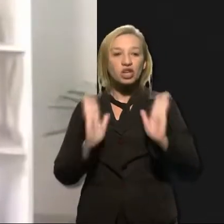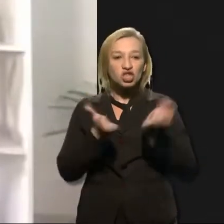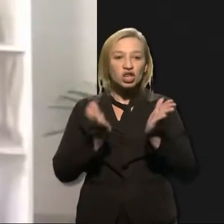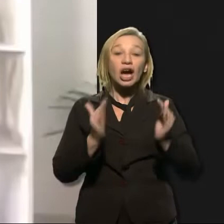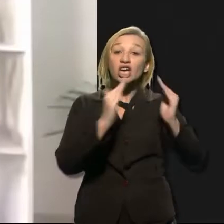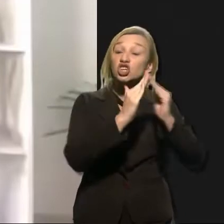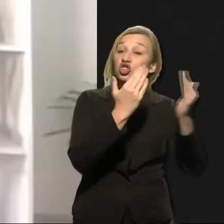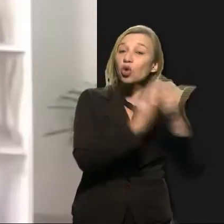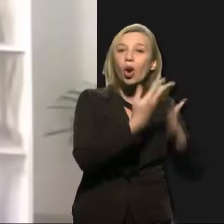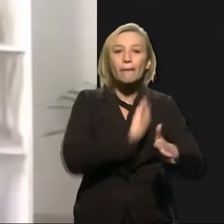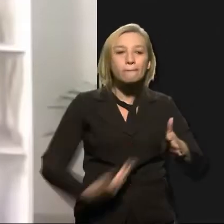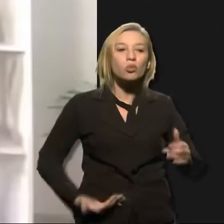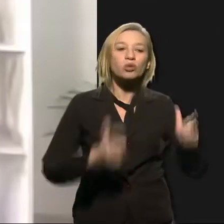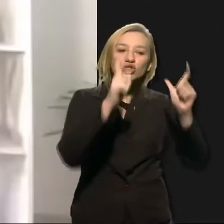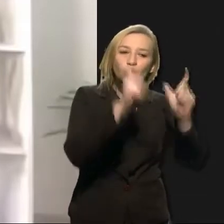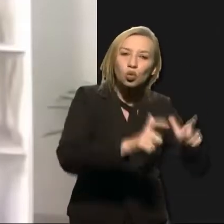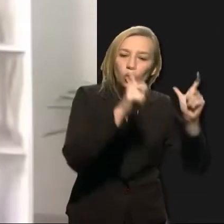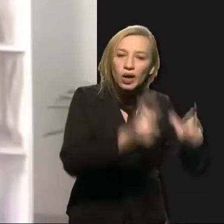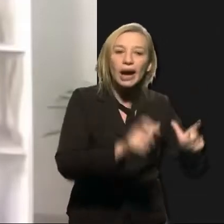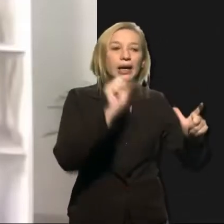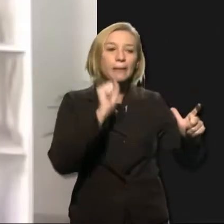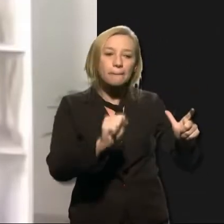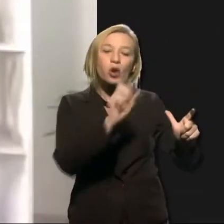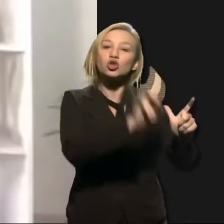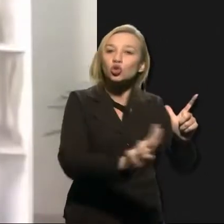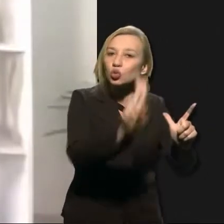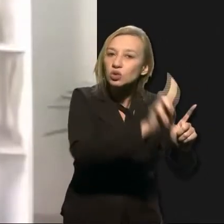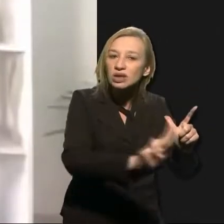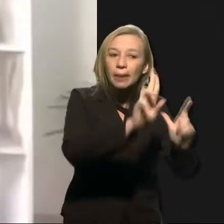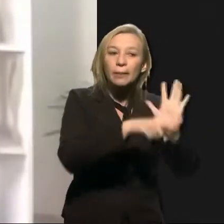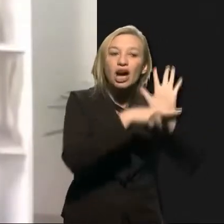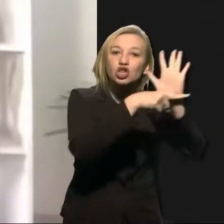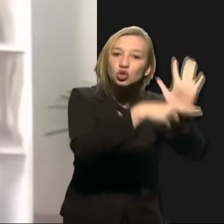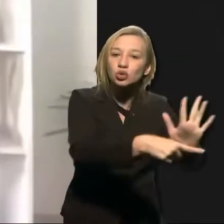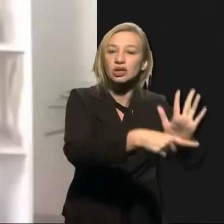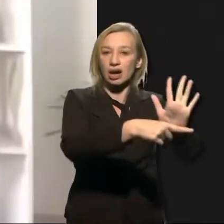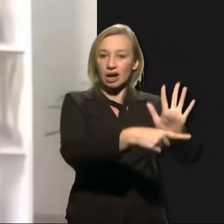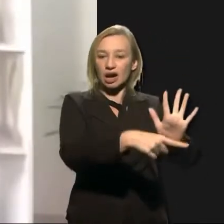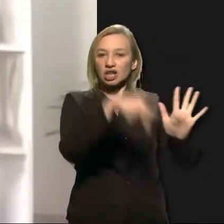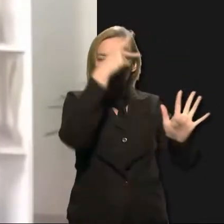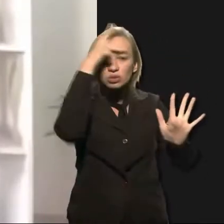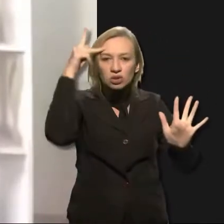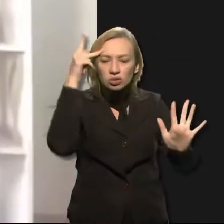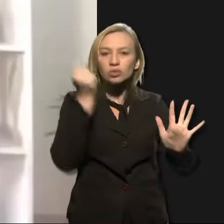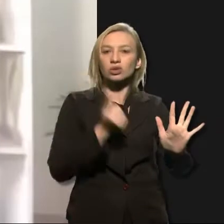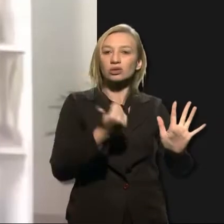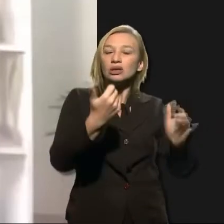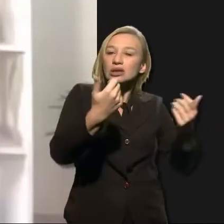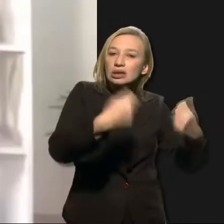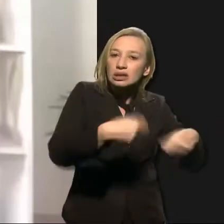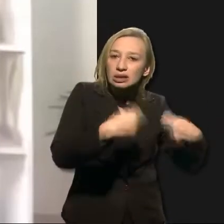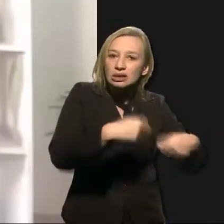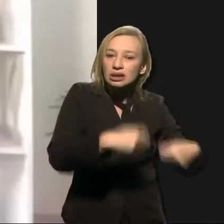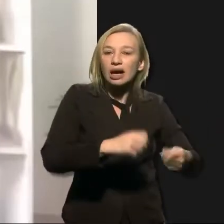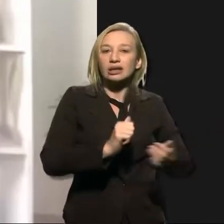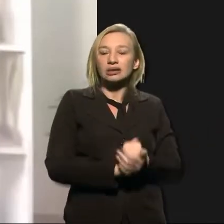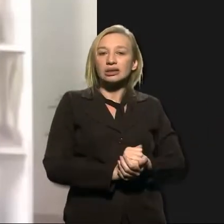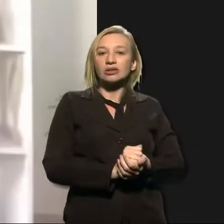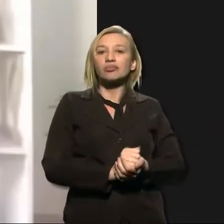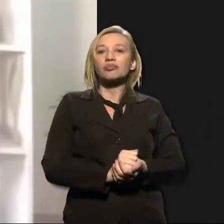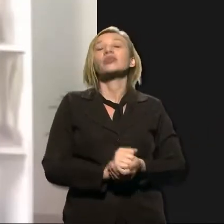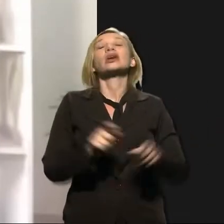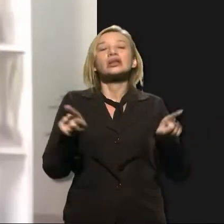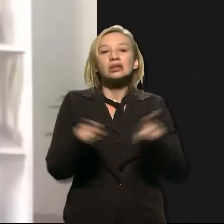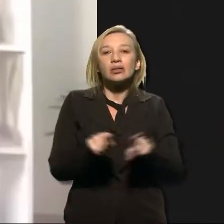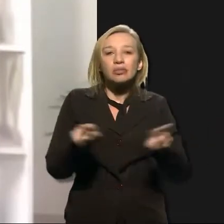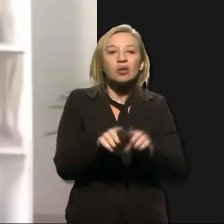uma escola que está desativada nesse momento, que ela possa servir como um polo de atendimento, né?